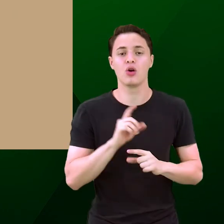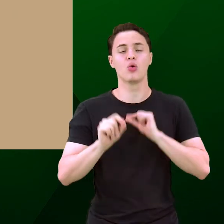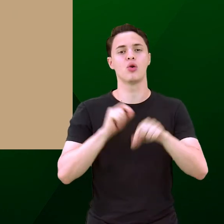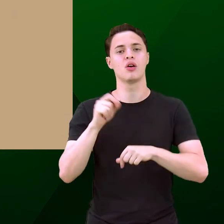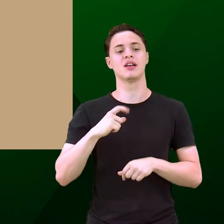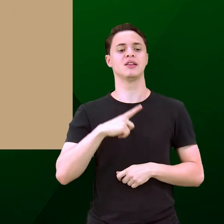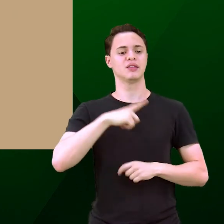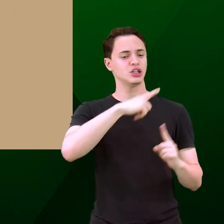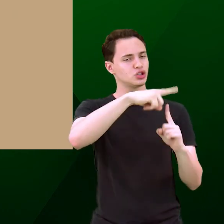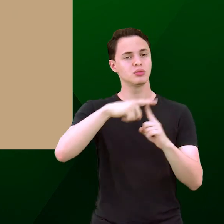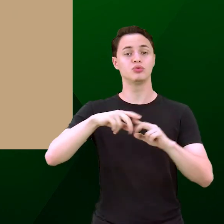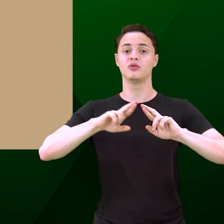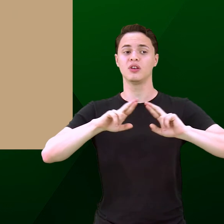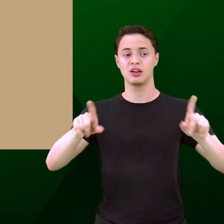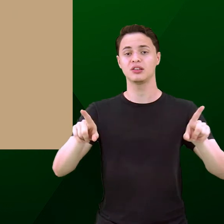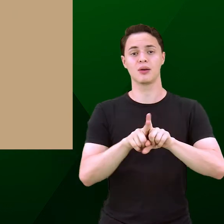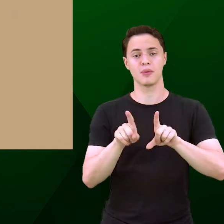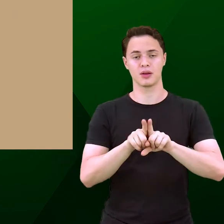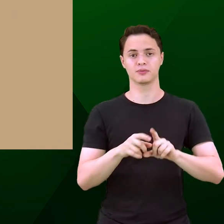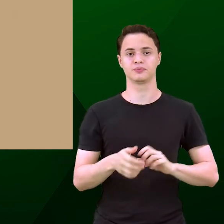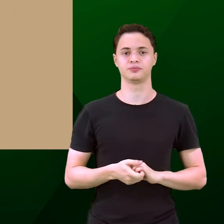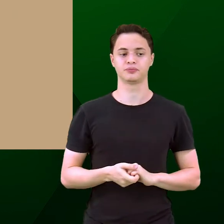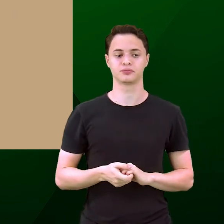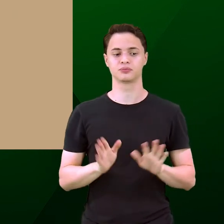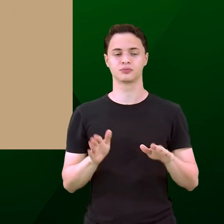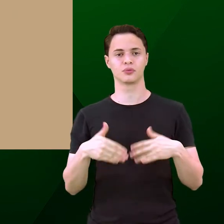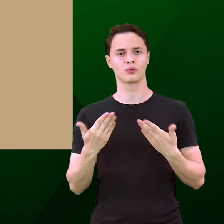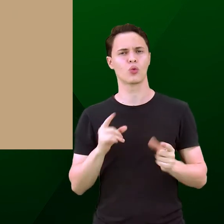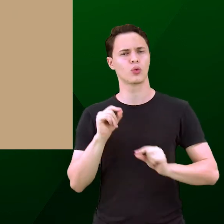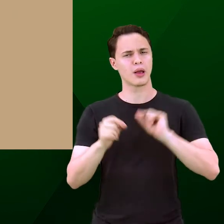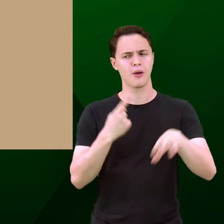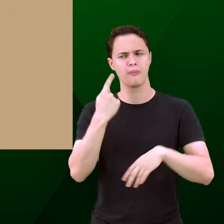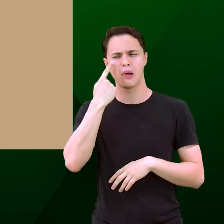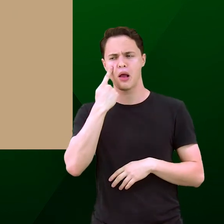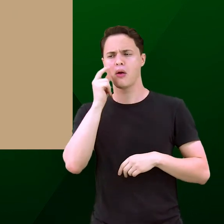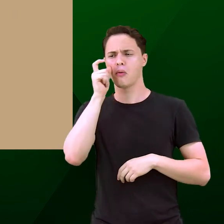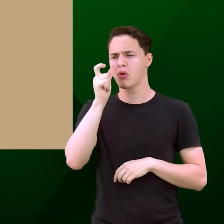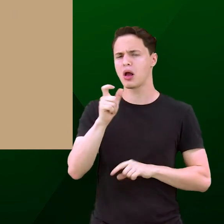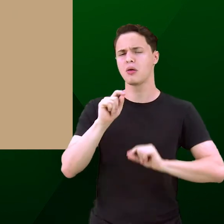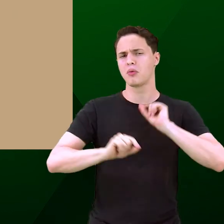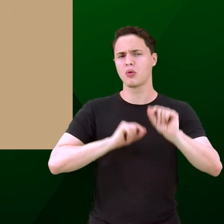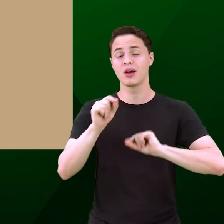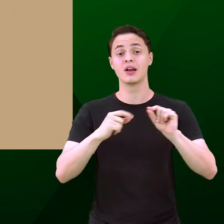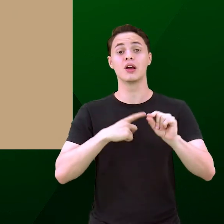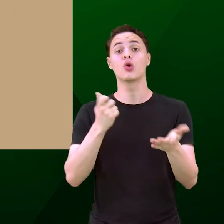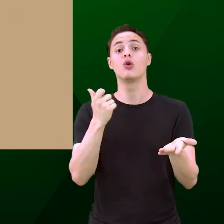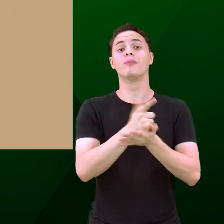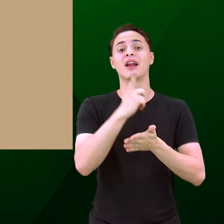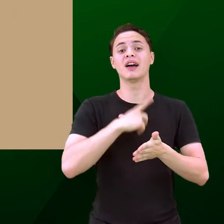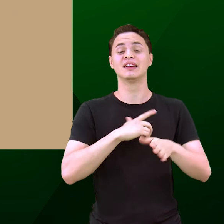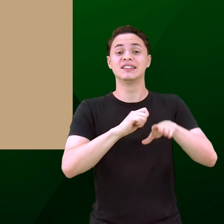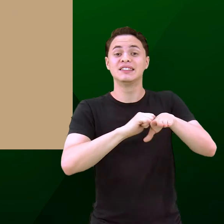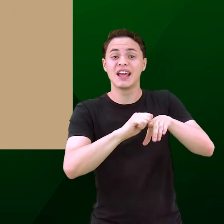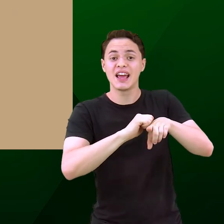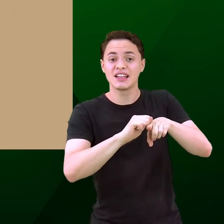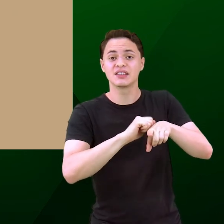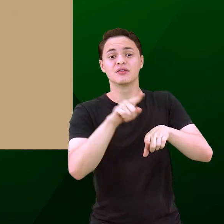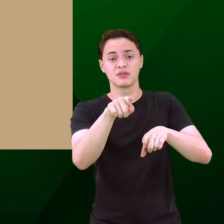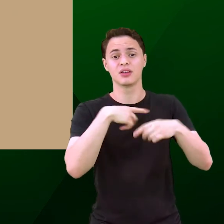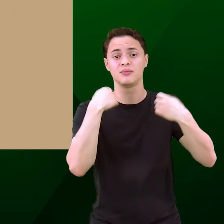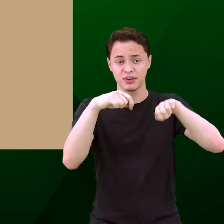parte do vamos lá que você consegue mais, e tá no dia, na segunda, assim, na terça, vamos que você consegue mais. Não,